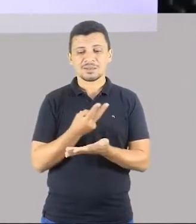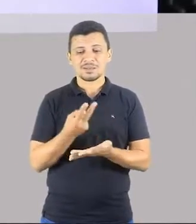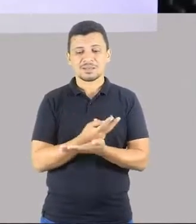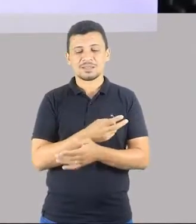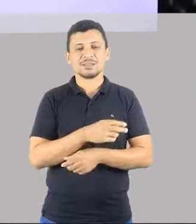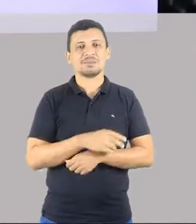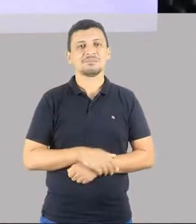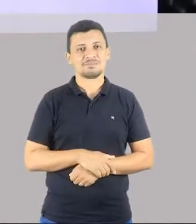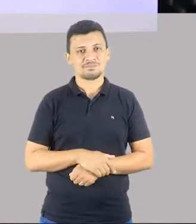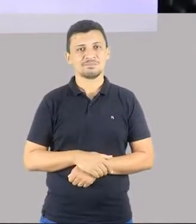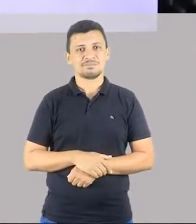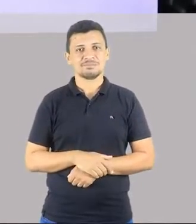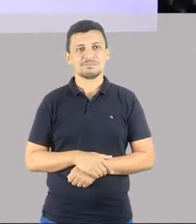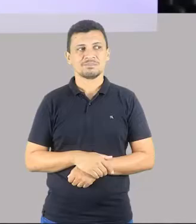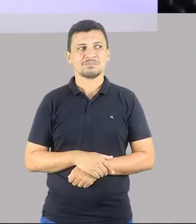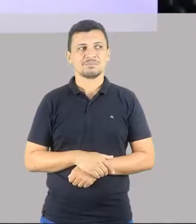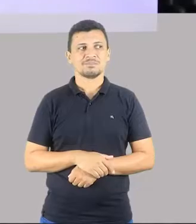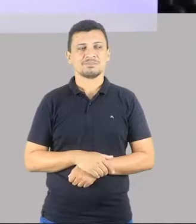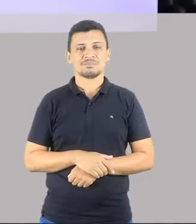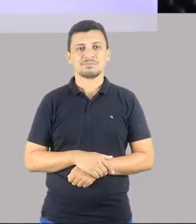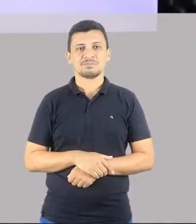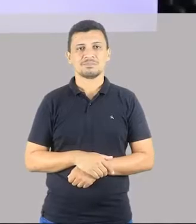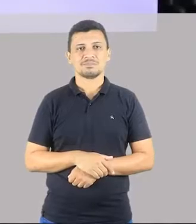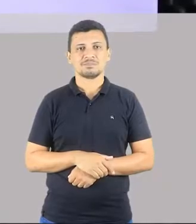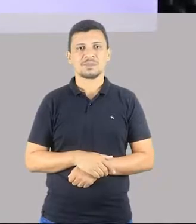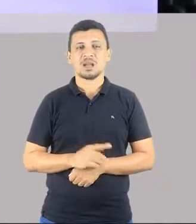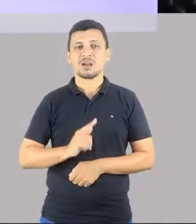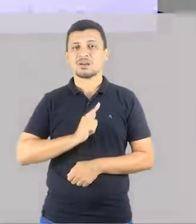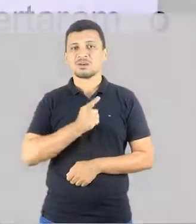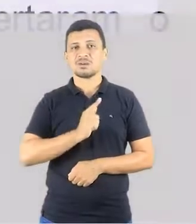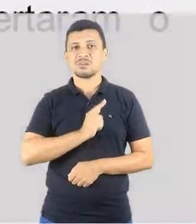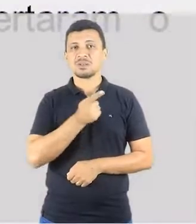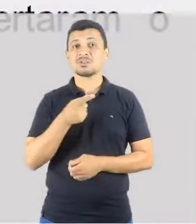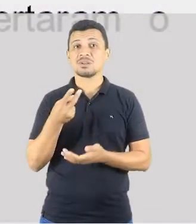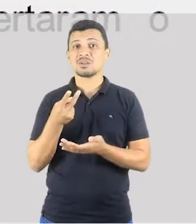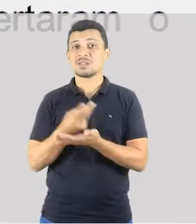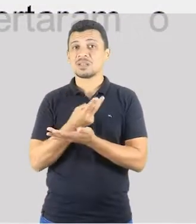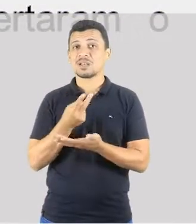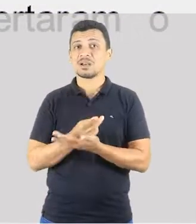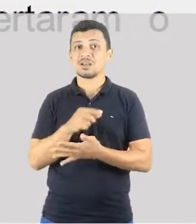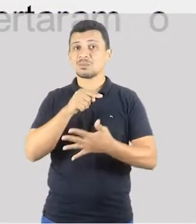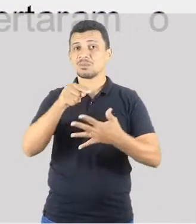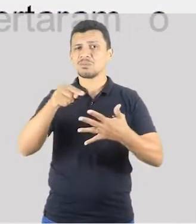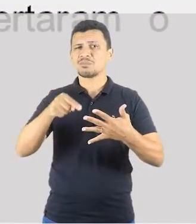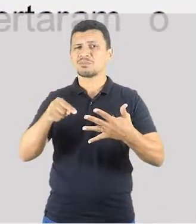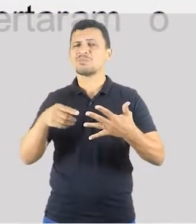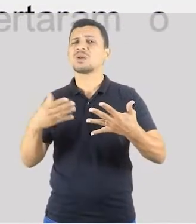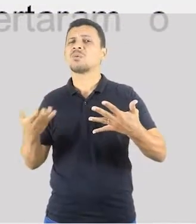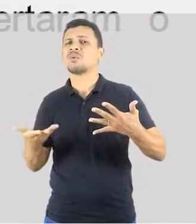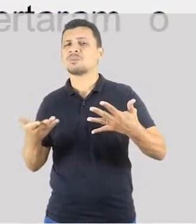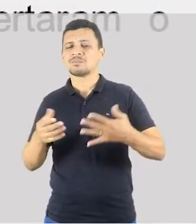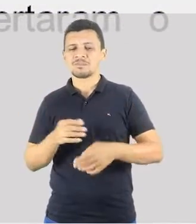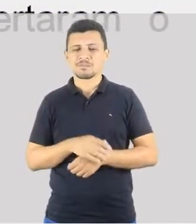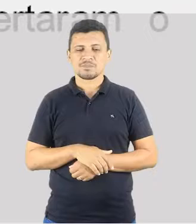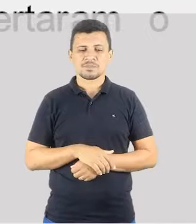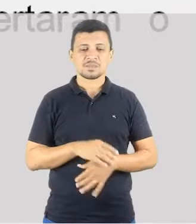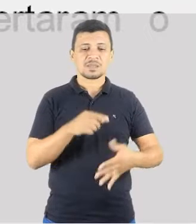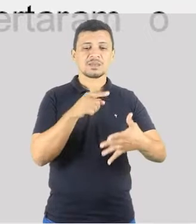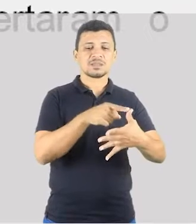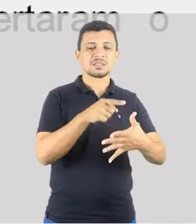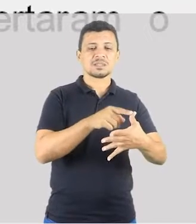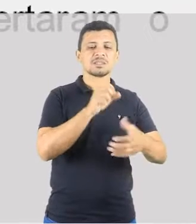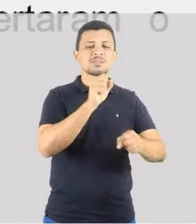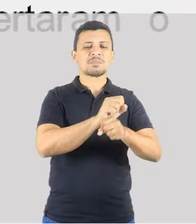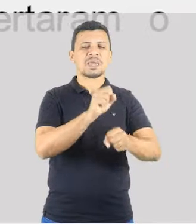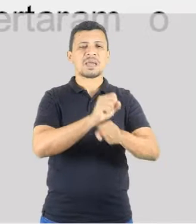desacordo quer dizer não está de acordo com a gramática normativa, tá? Vamos ler com calma aqui. Ele diz assim, ó, esperava